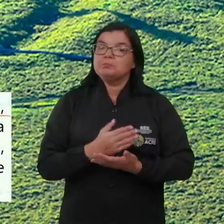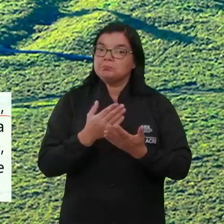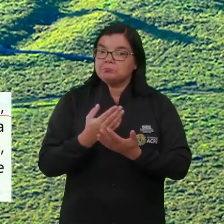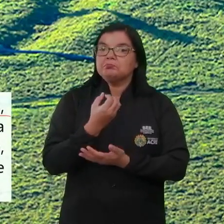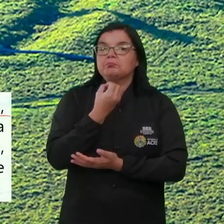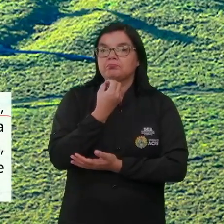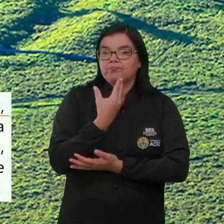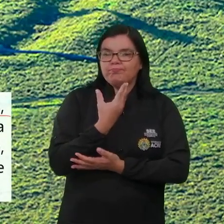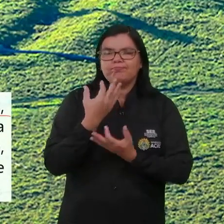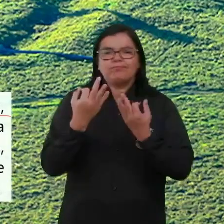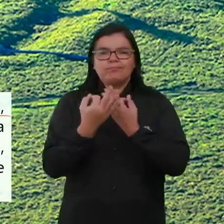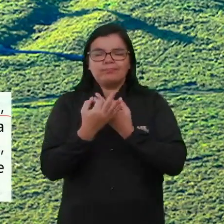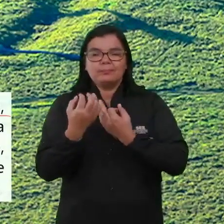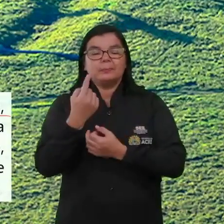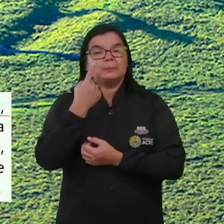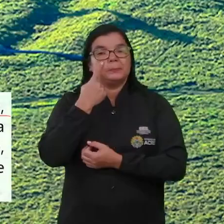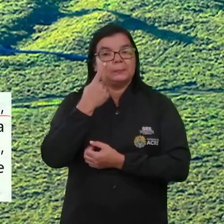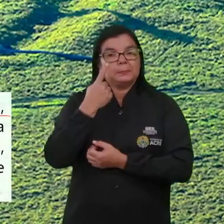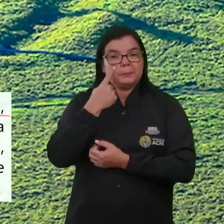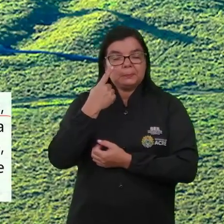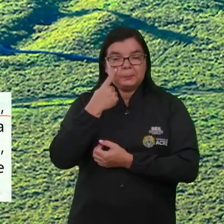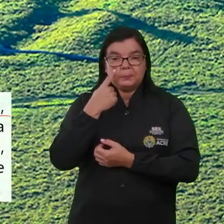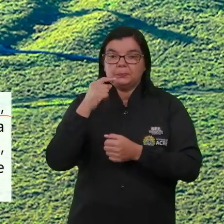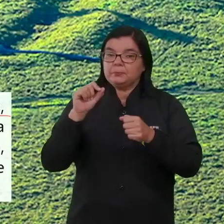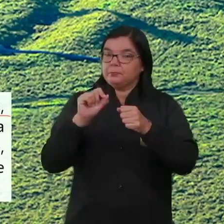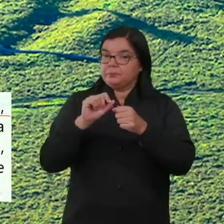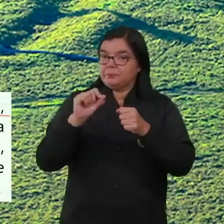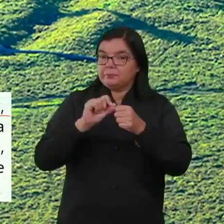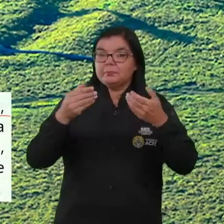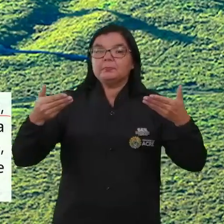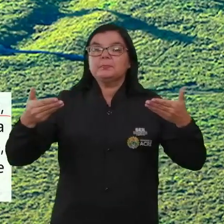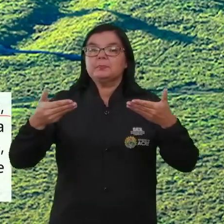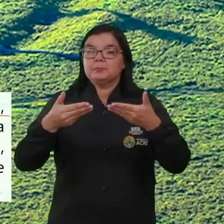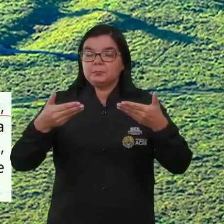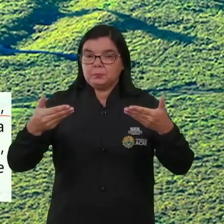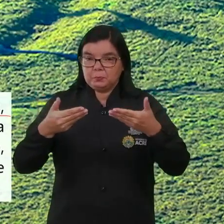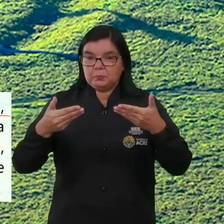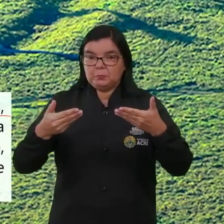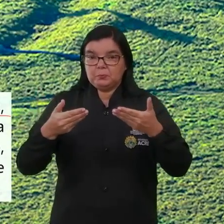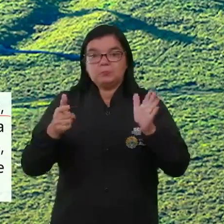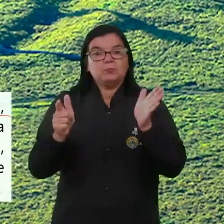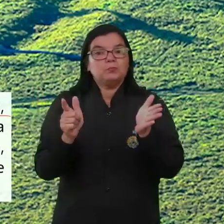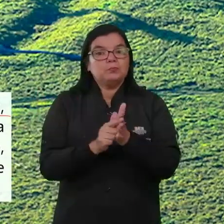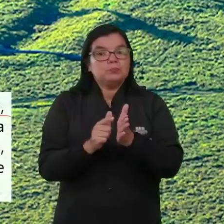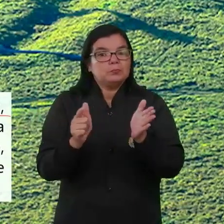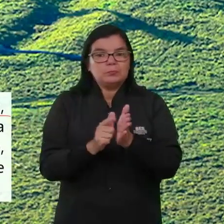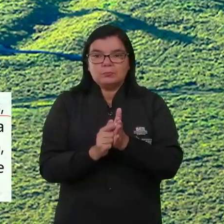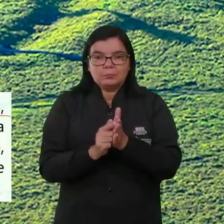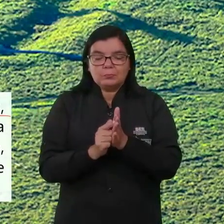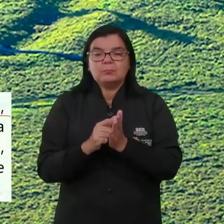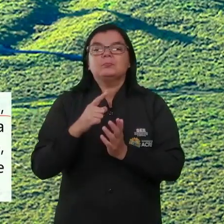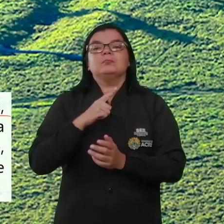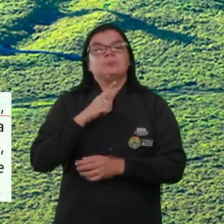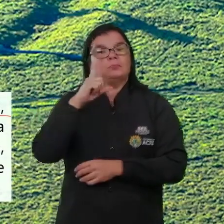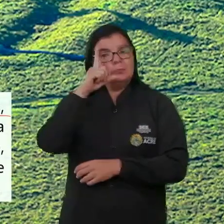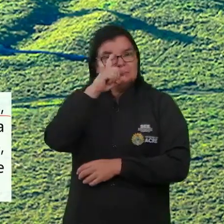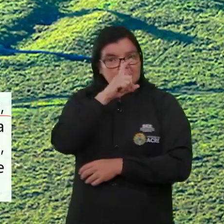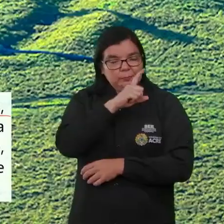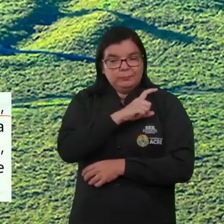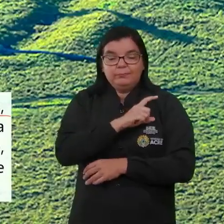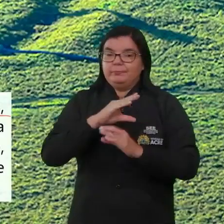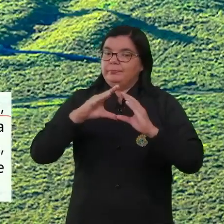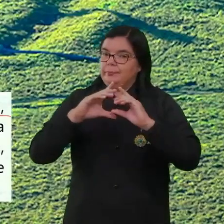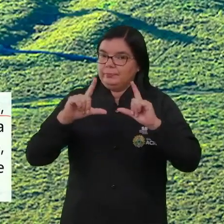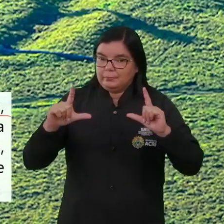muito perfeita. Se a gente for fazer uma forma geométrica hoje no papel, a gente vai ter dificuldade, é lógico.